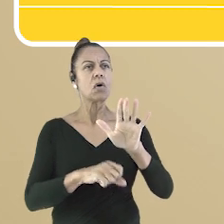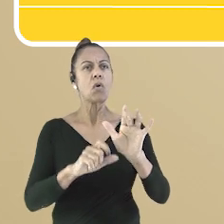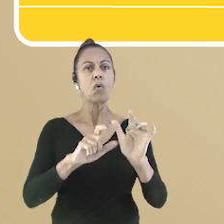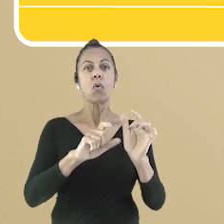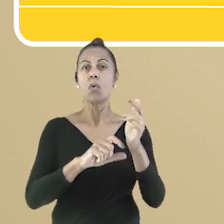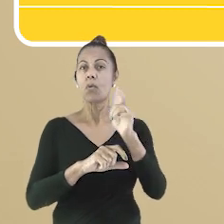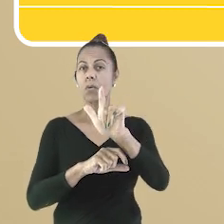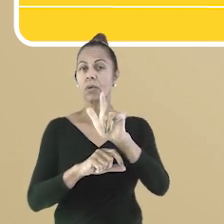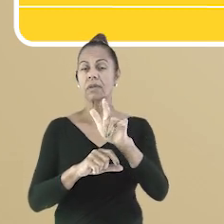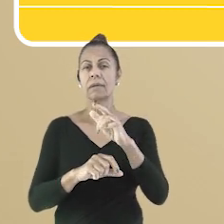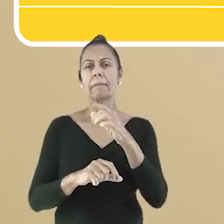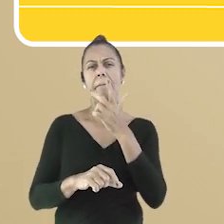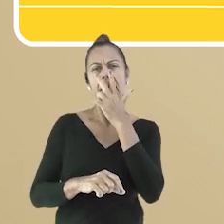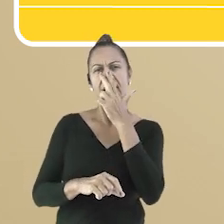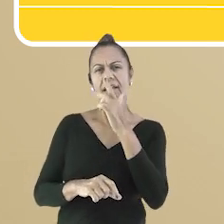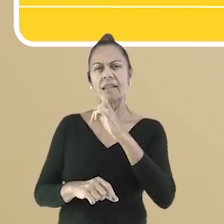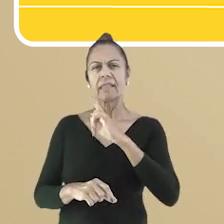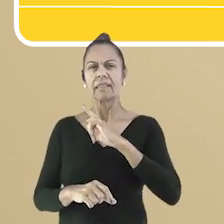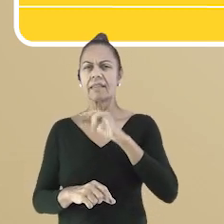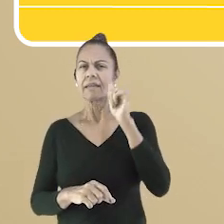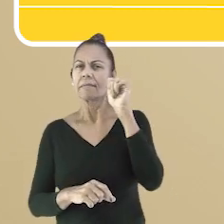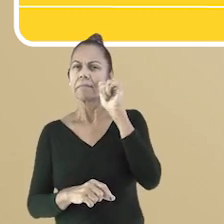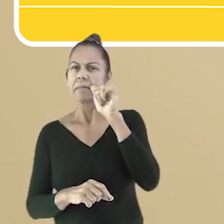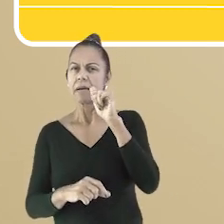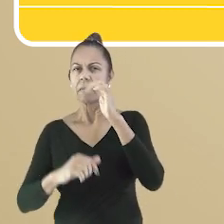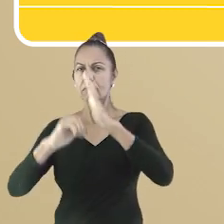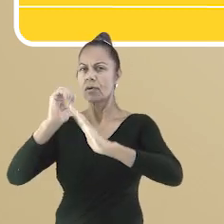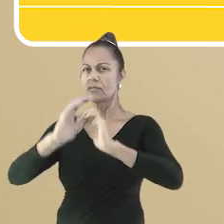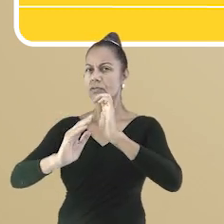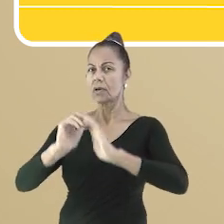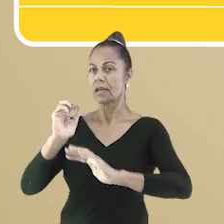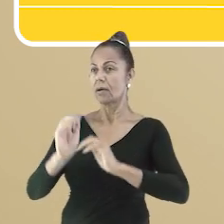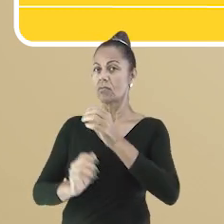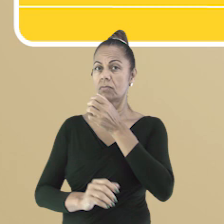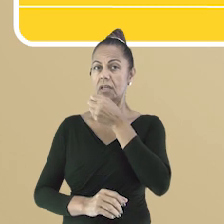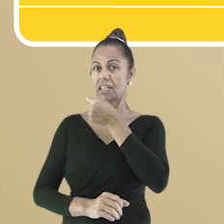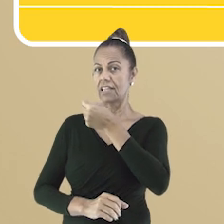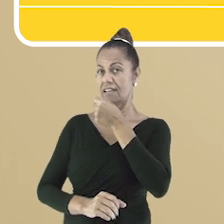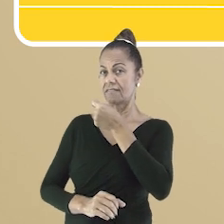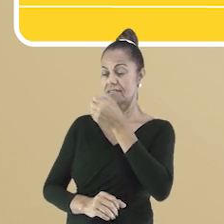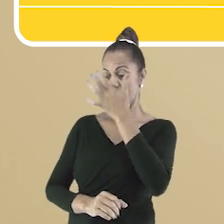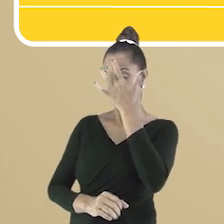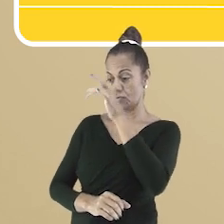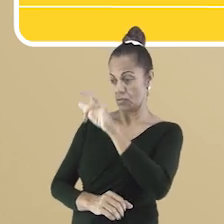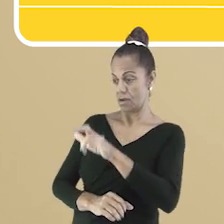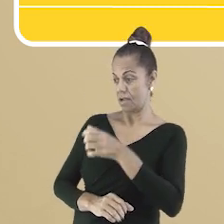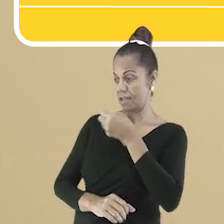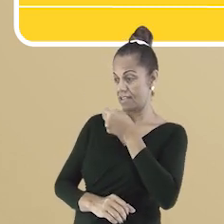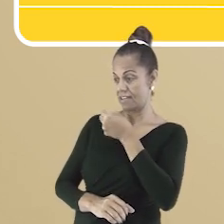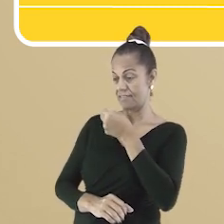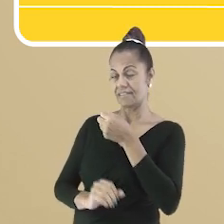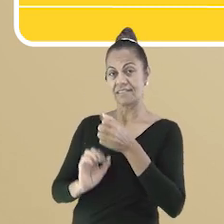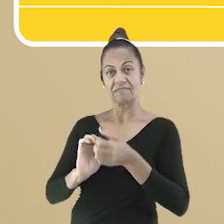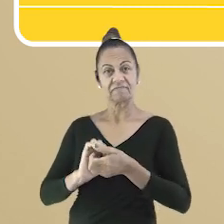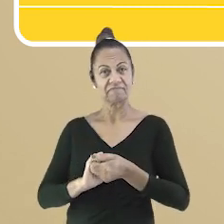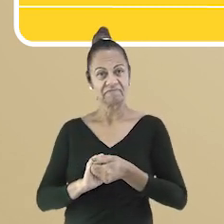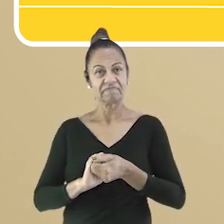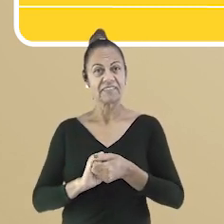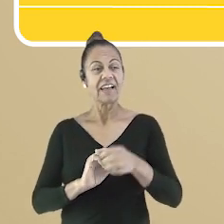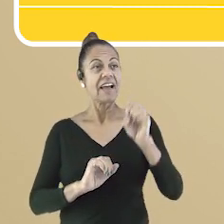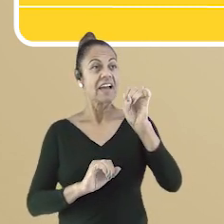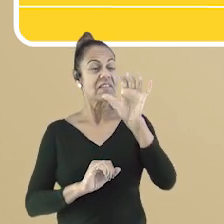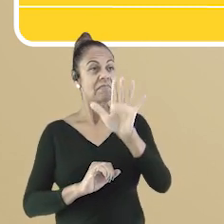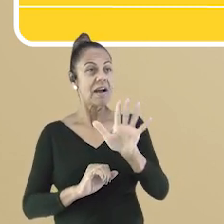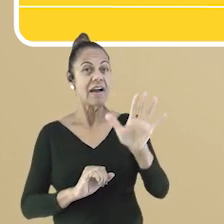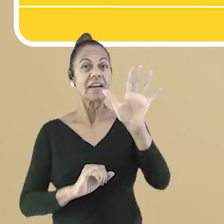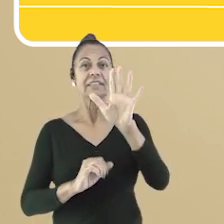Na outra imagem parece que uma repórter está entrevistando uma pessoa, não é? Isso mesmo. O que